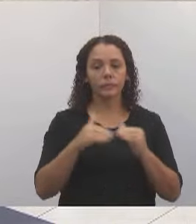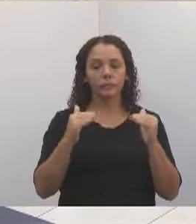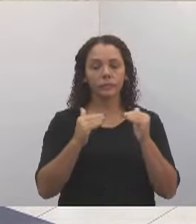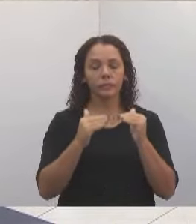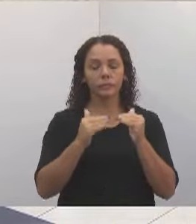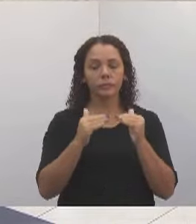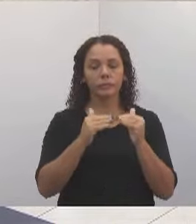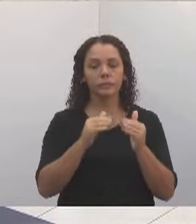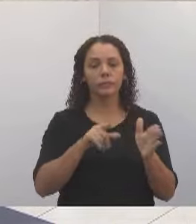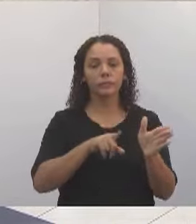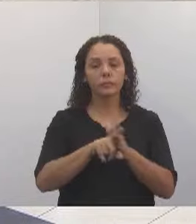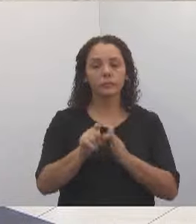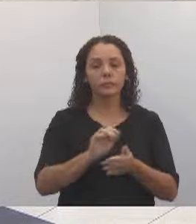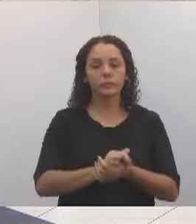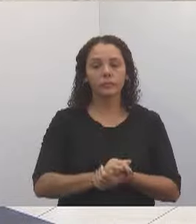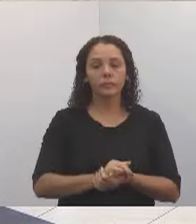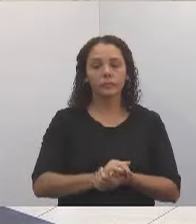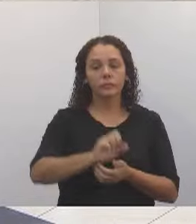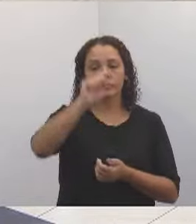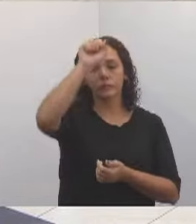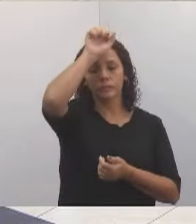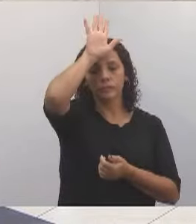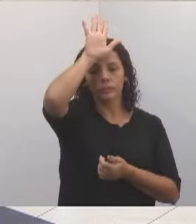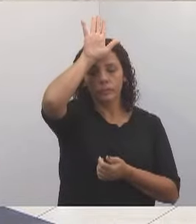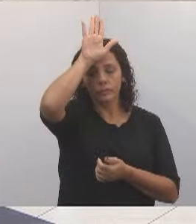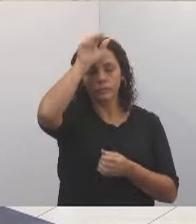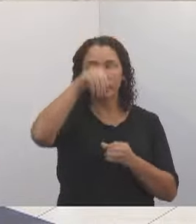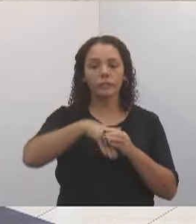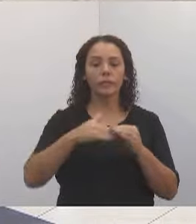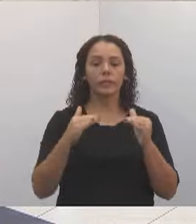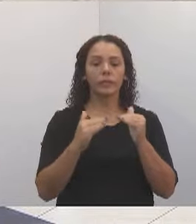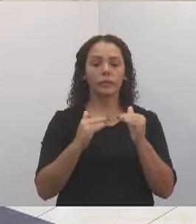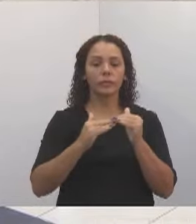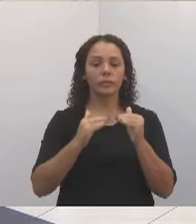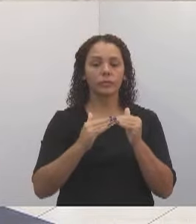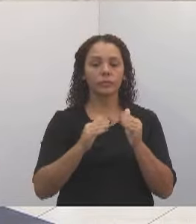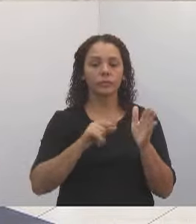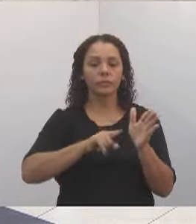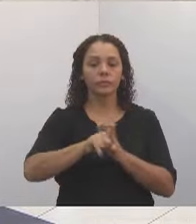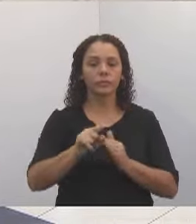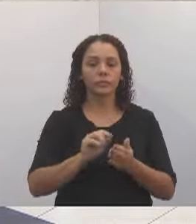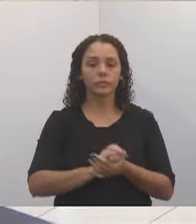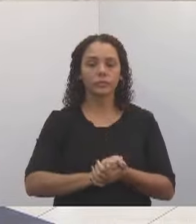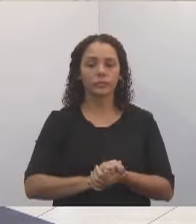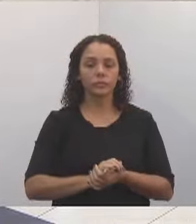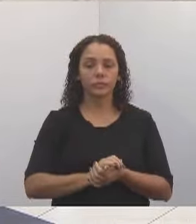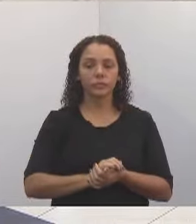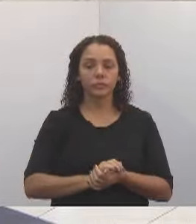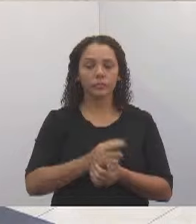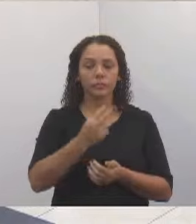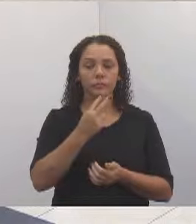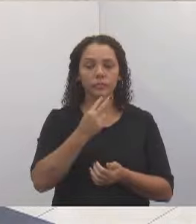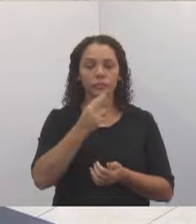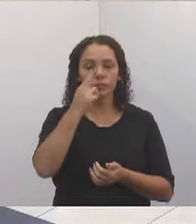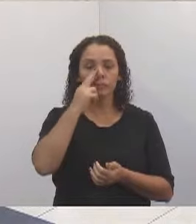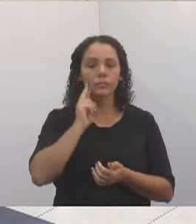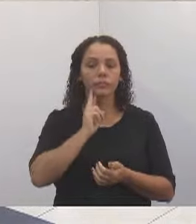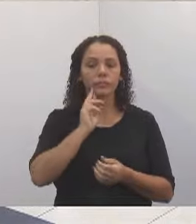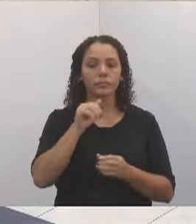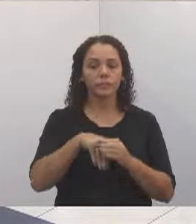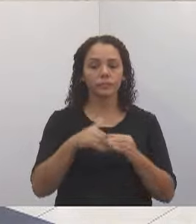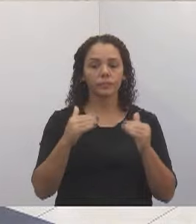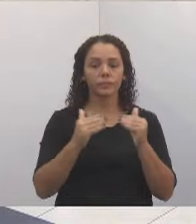Favorável. Como voto, vereador doutor Rodrigo Salomão. Favorável. Como voto, vereador Rogério Timóteo.